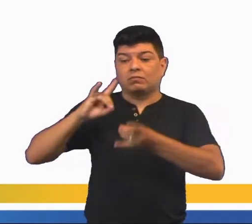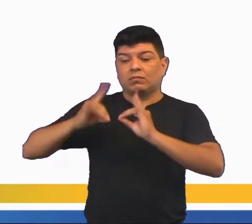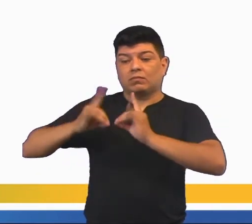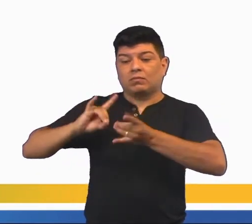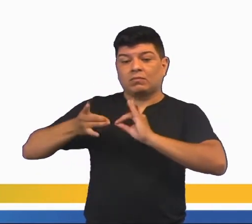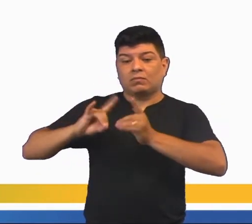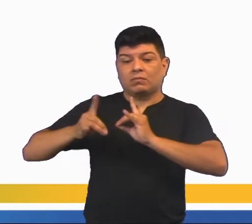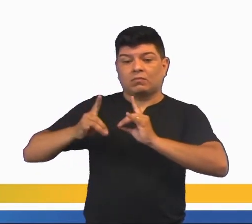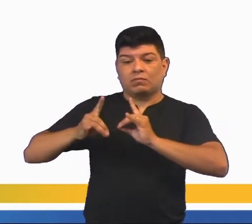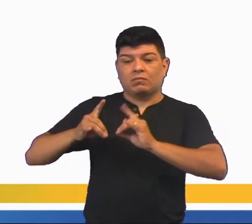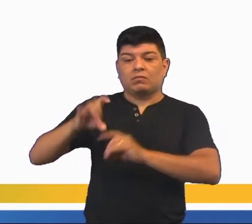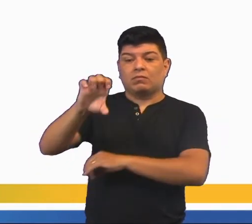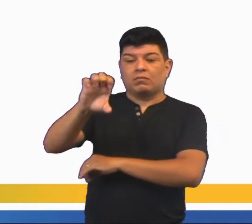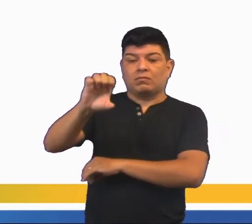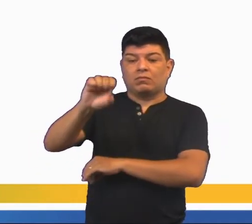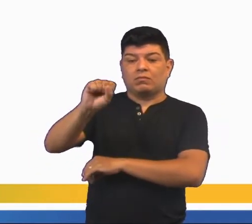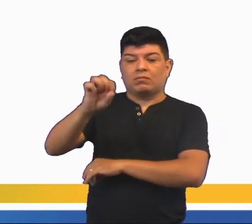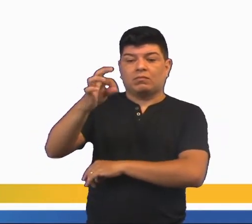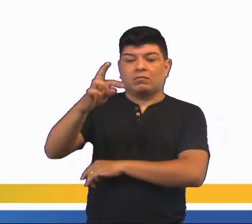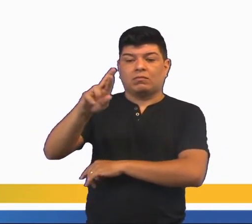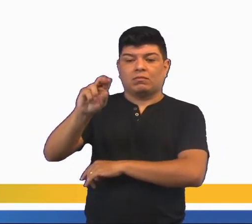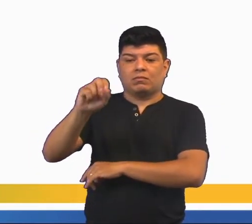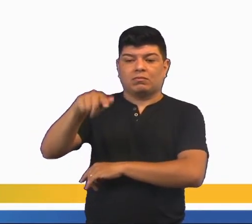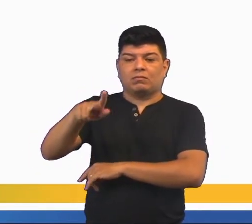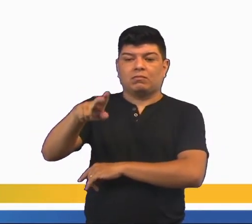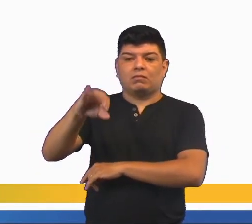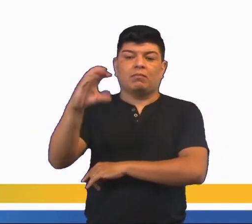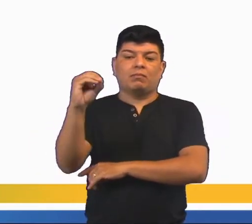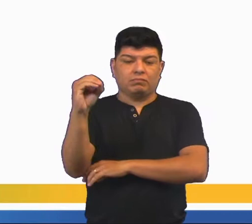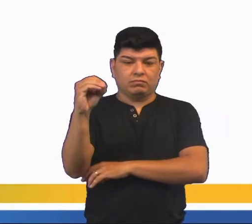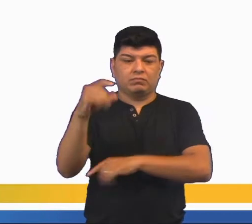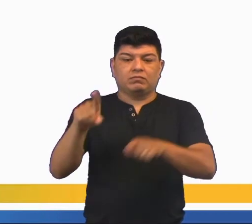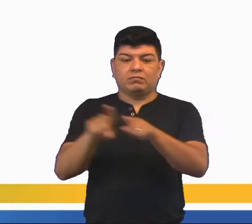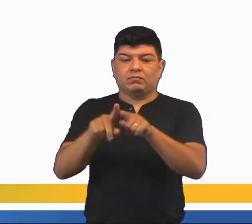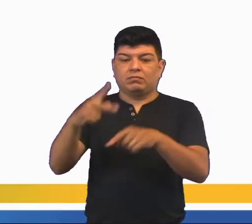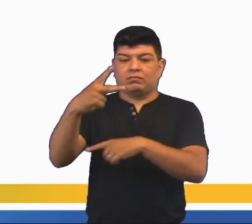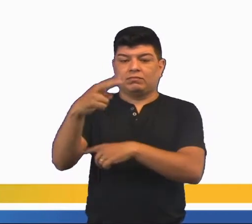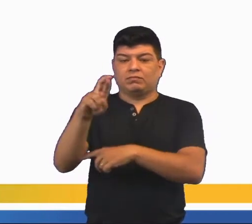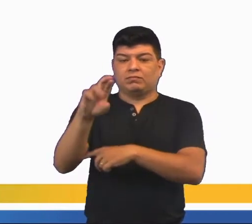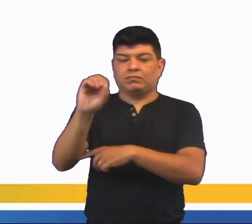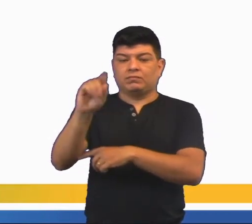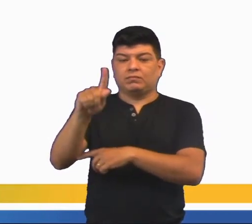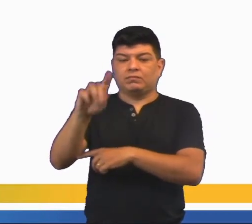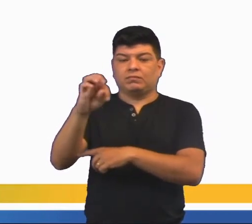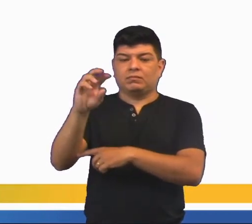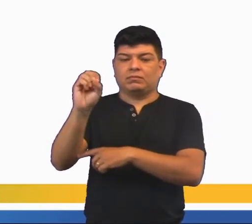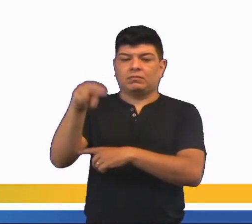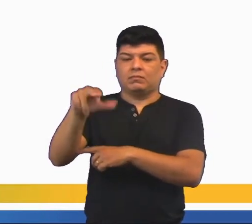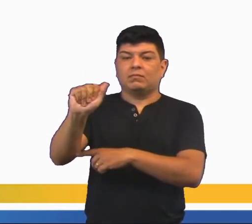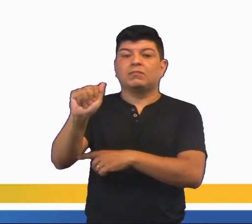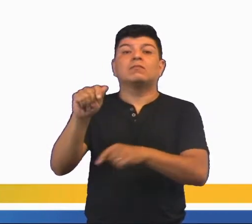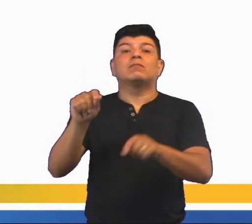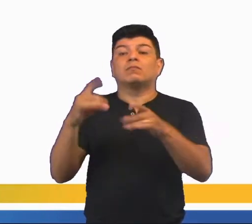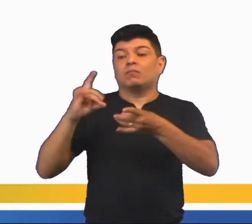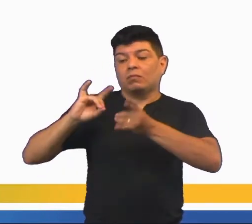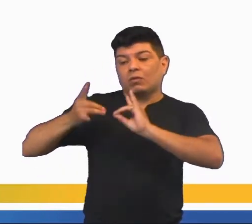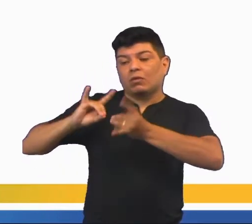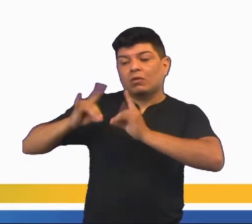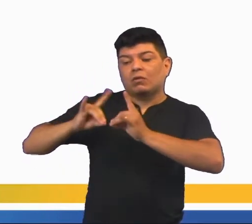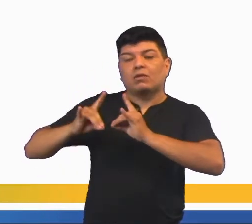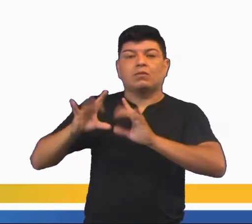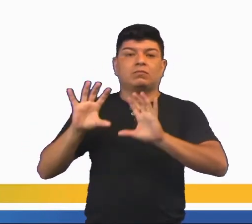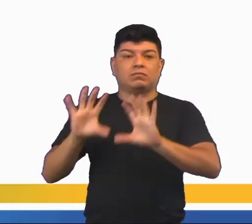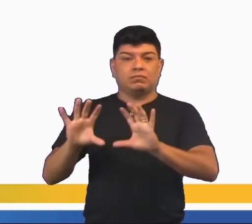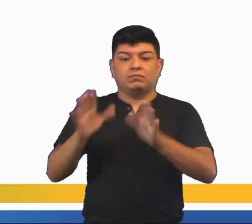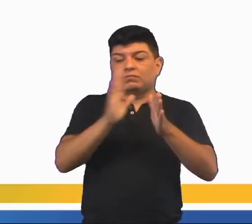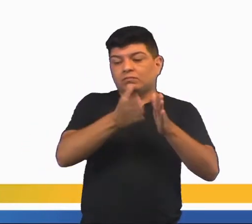são o estrogênio e a progesterona. São, né, o que nós falamos dos hormônios, Então,